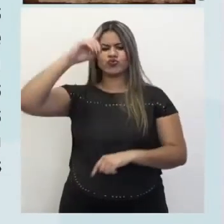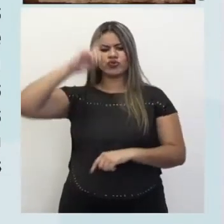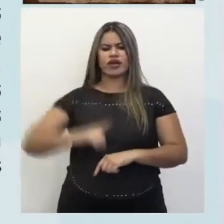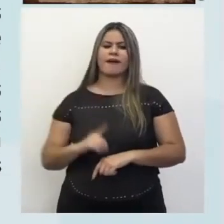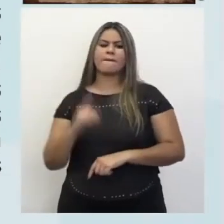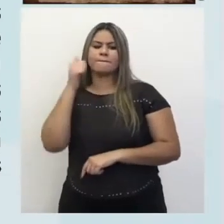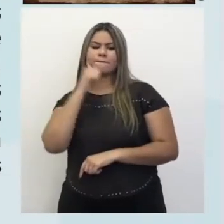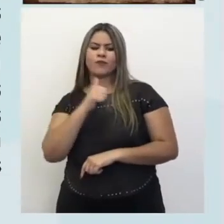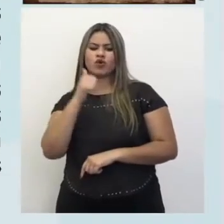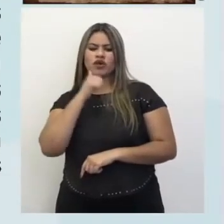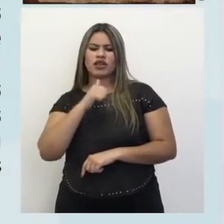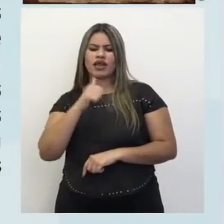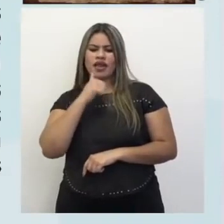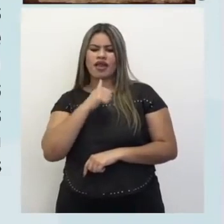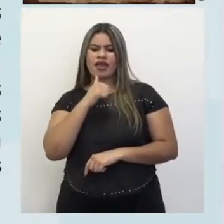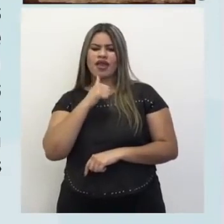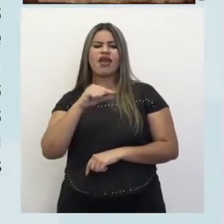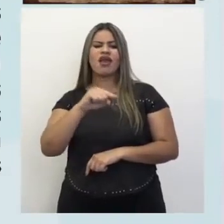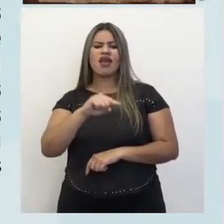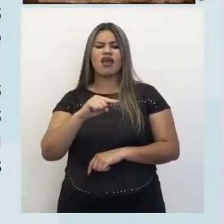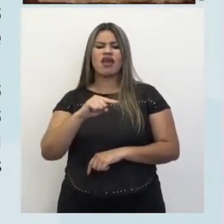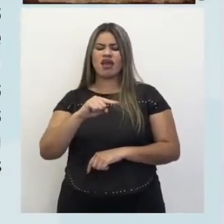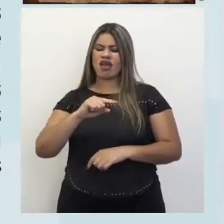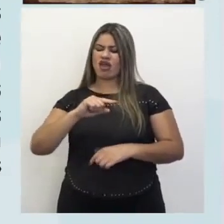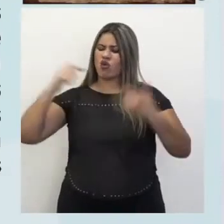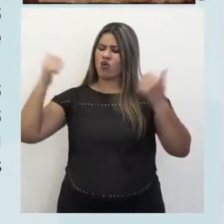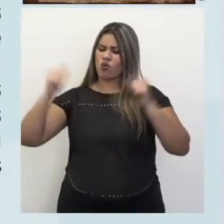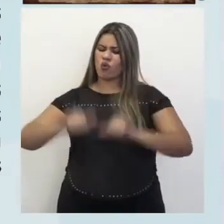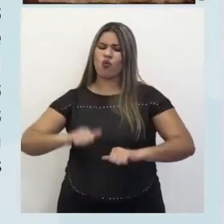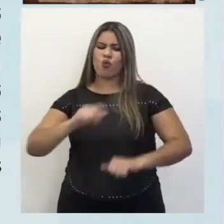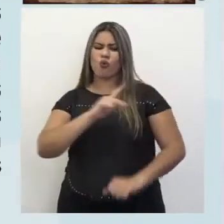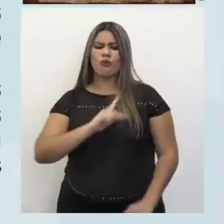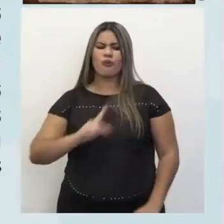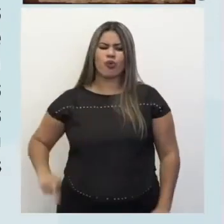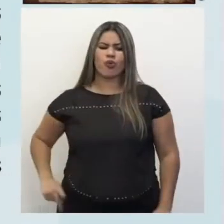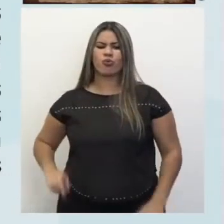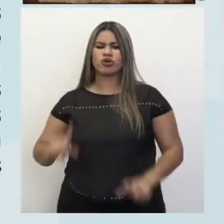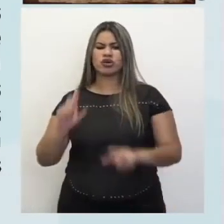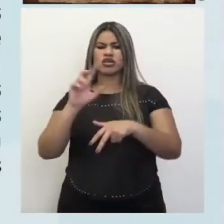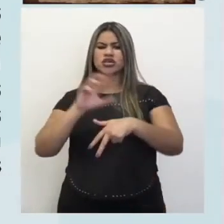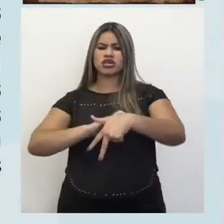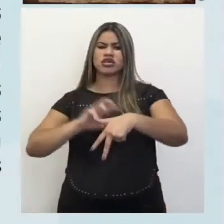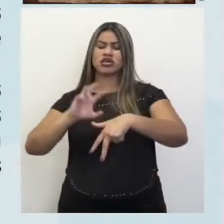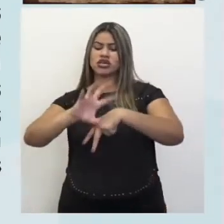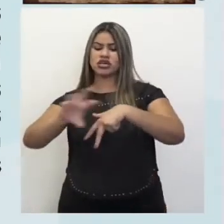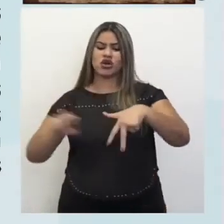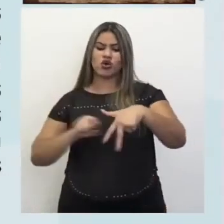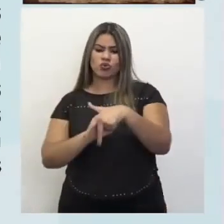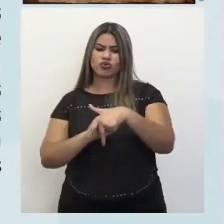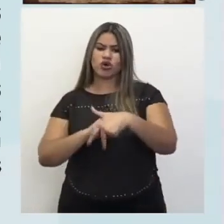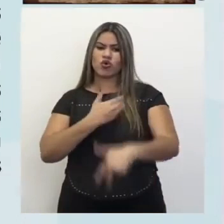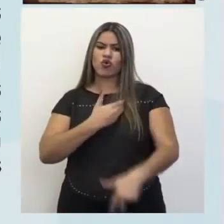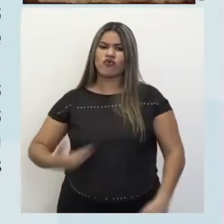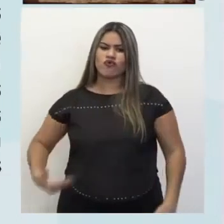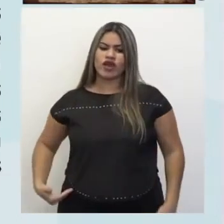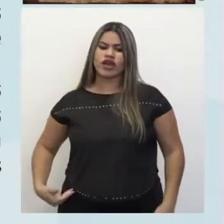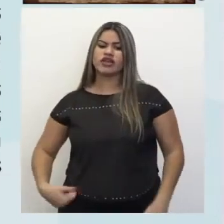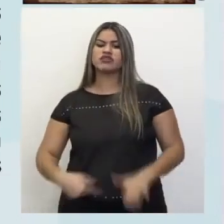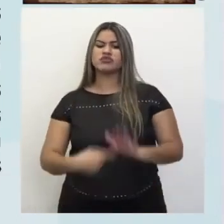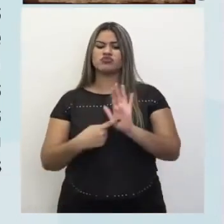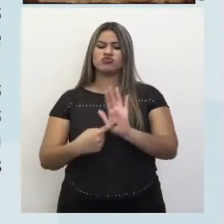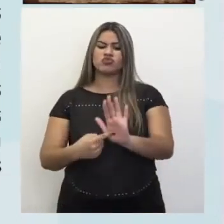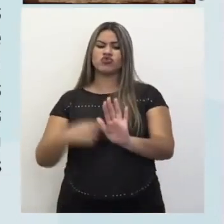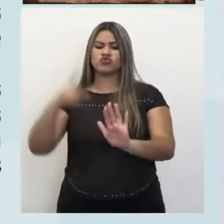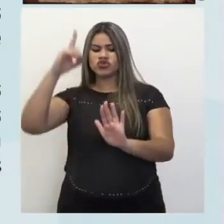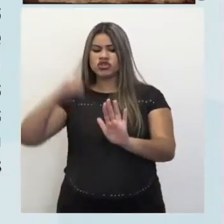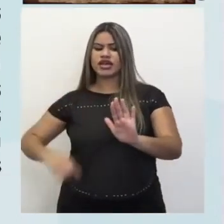mulher são as únicas causas das desgraças públicas e da corrupção no governo, resolvem expor em uma declaração solene